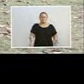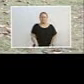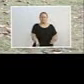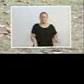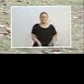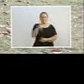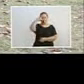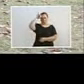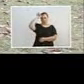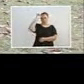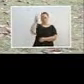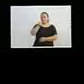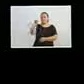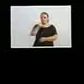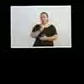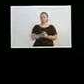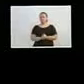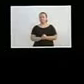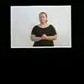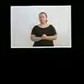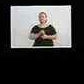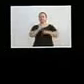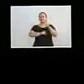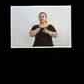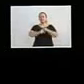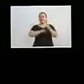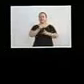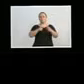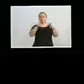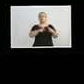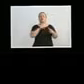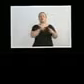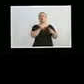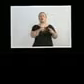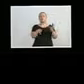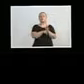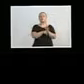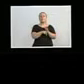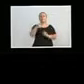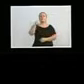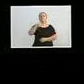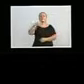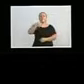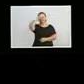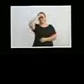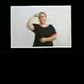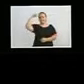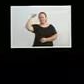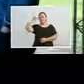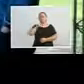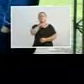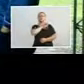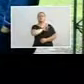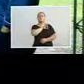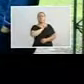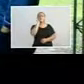trabalhando na propriedade do vice-prefeito, pago com dinheiro público. Está aí, coitado,